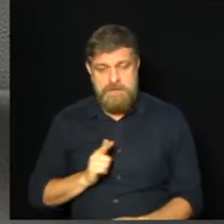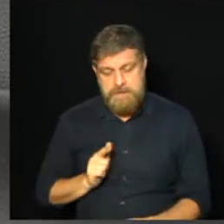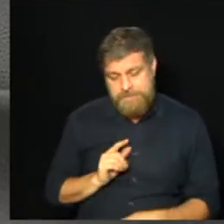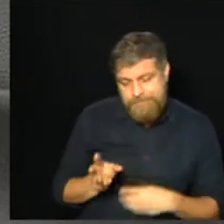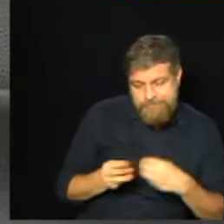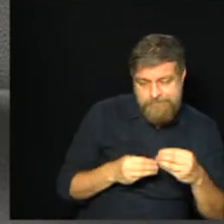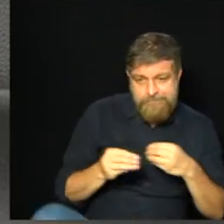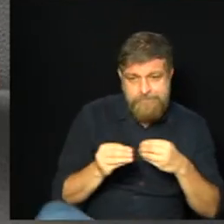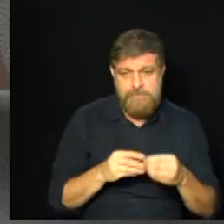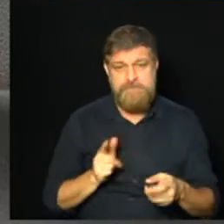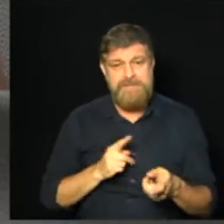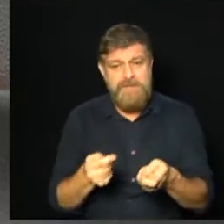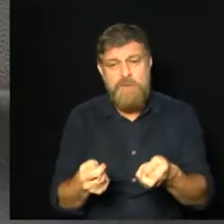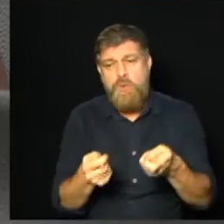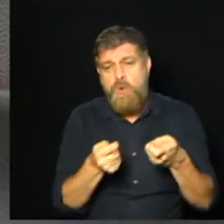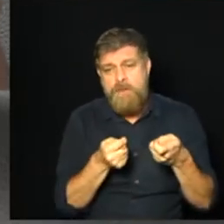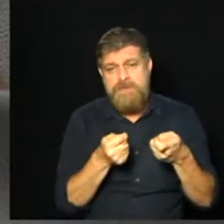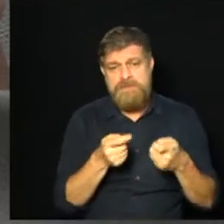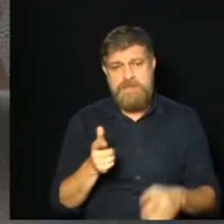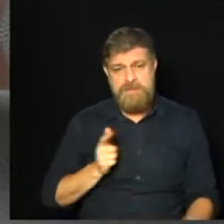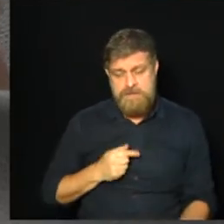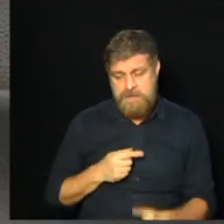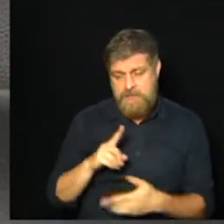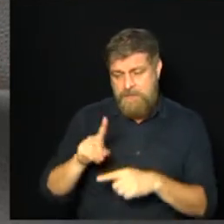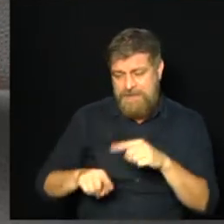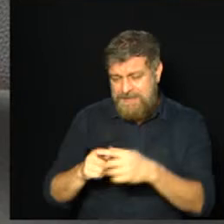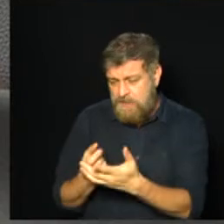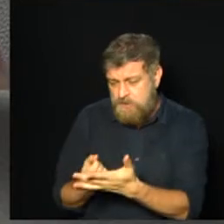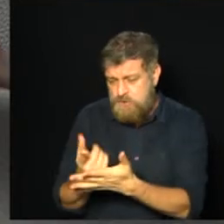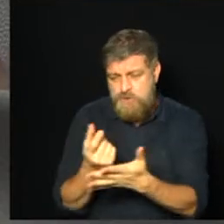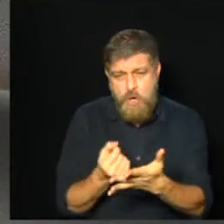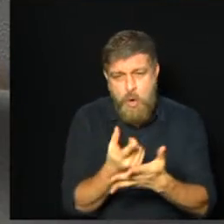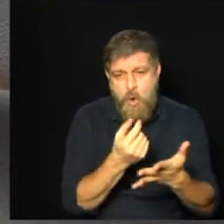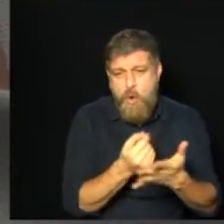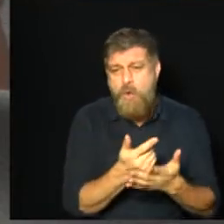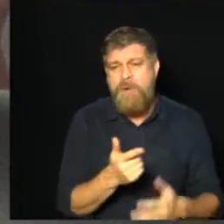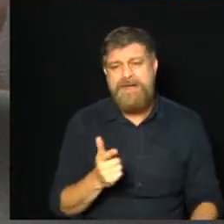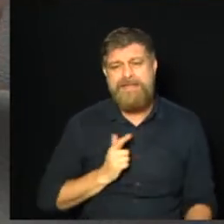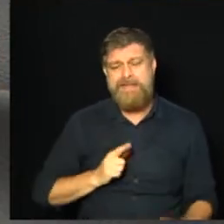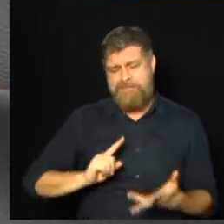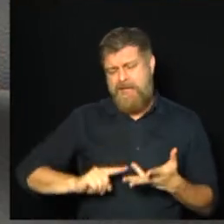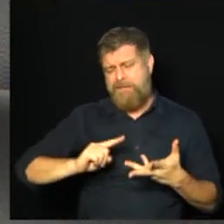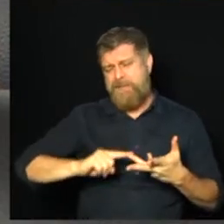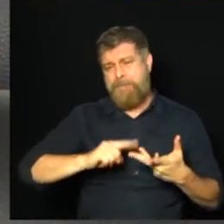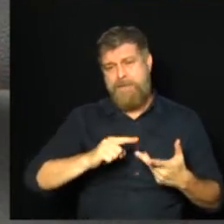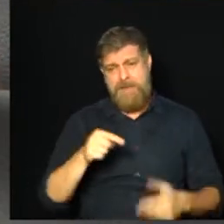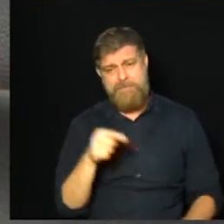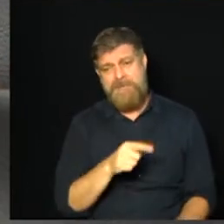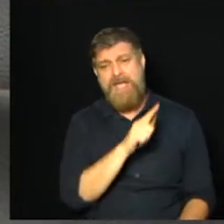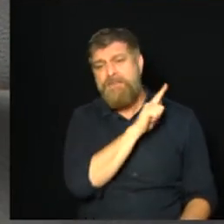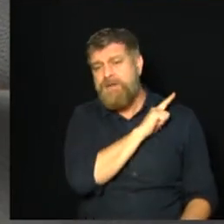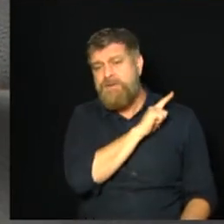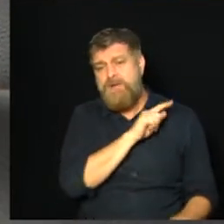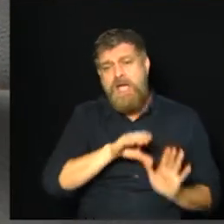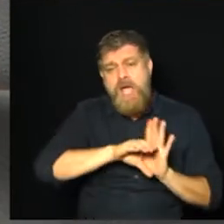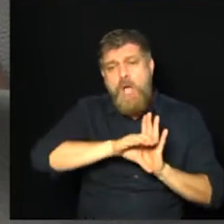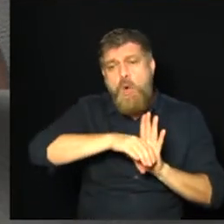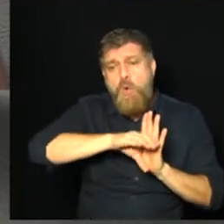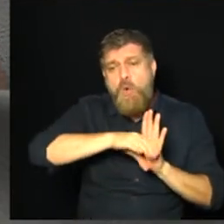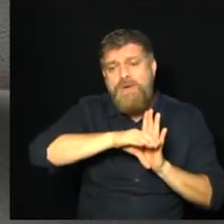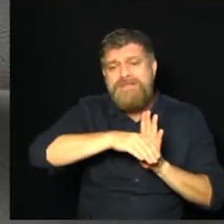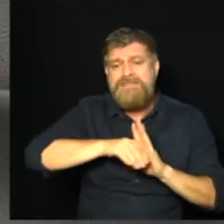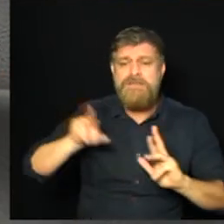flexibilidade, economicidade nos processos de aquisição, de compra conjunta, coletiva, enfim. É um conceito de gestão,